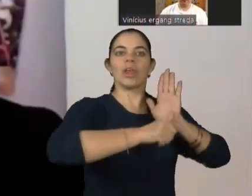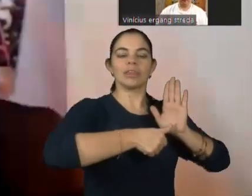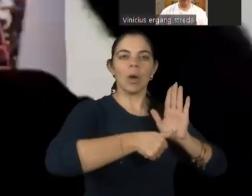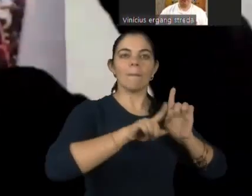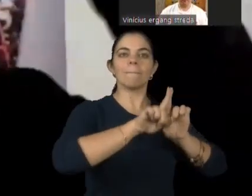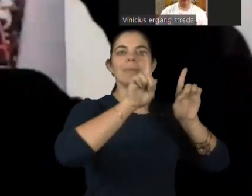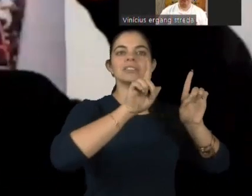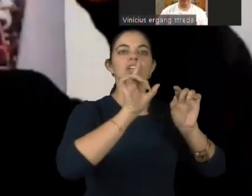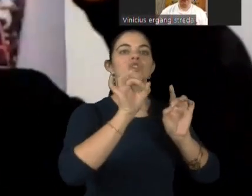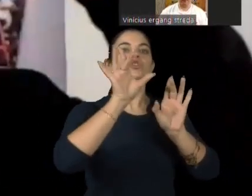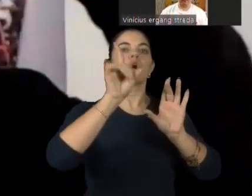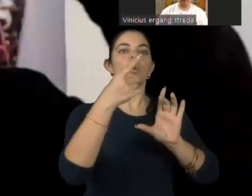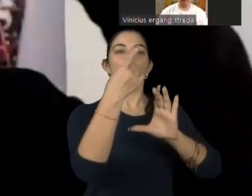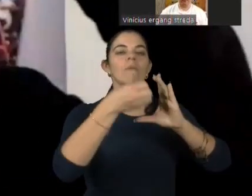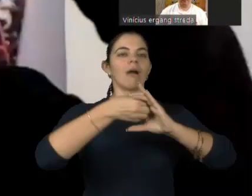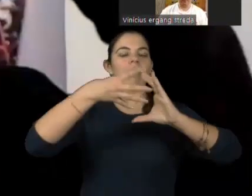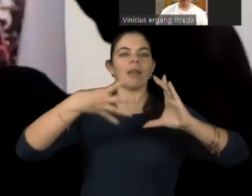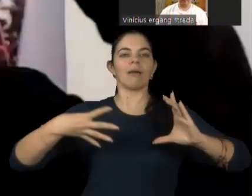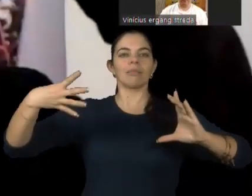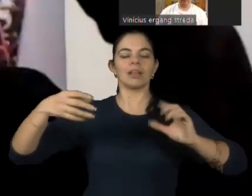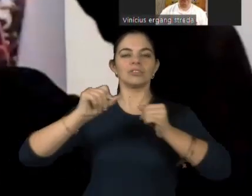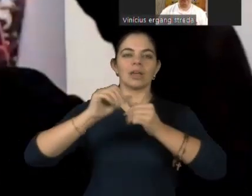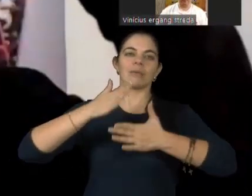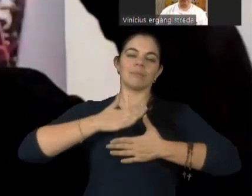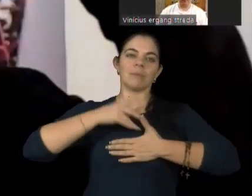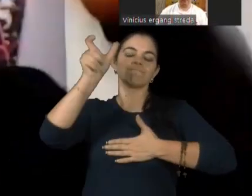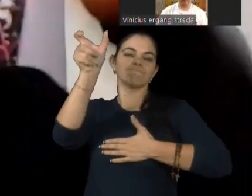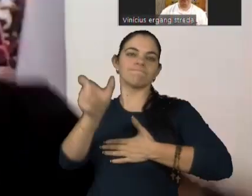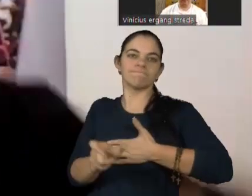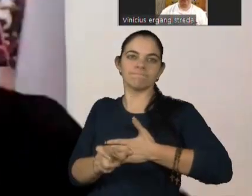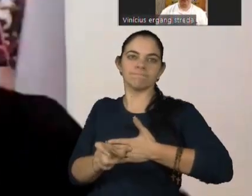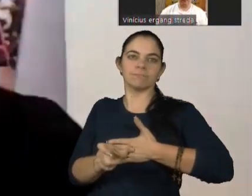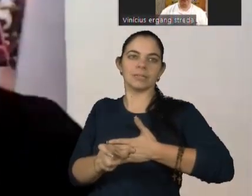mas isso é apenas uma das características de minha pessoa.